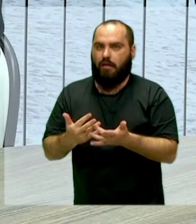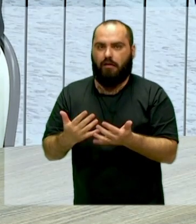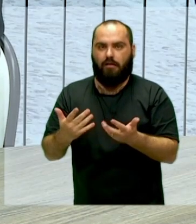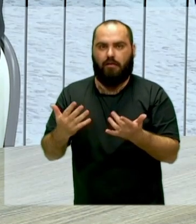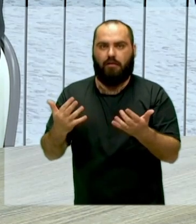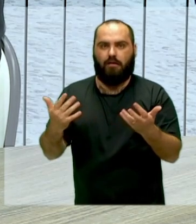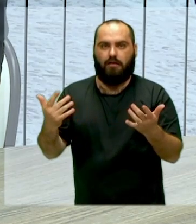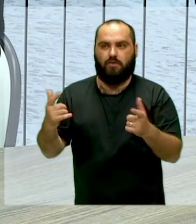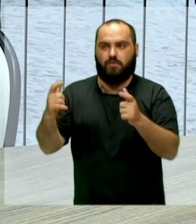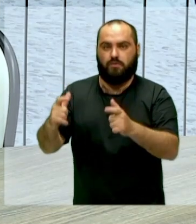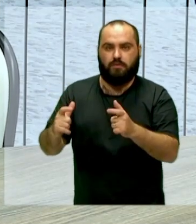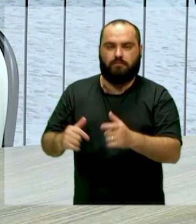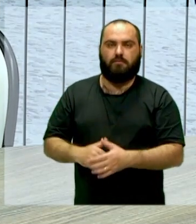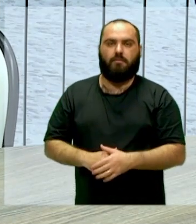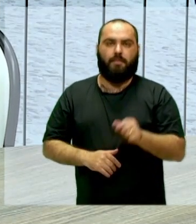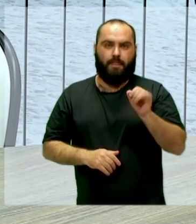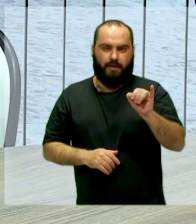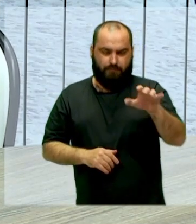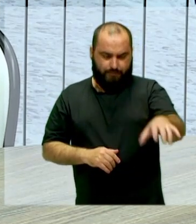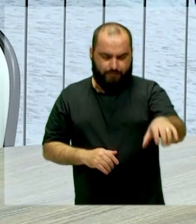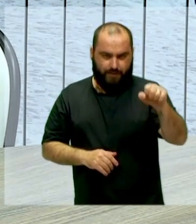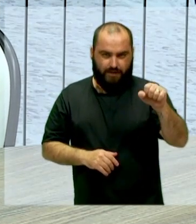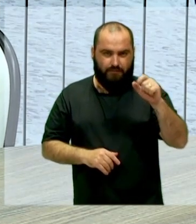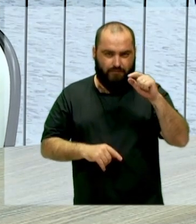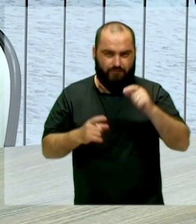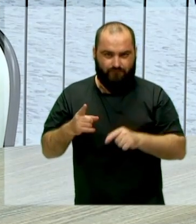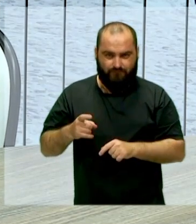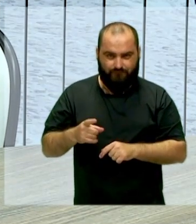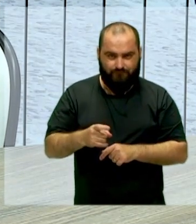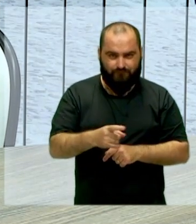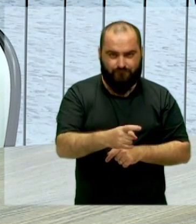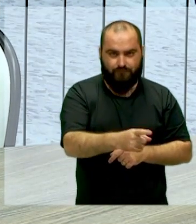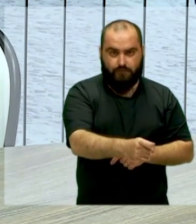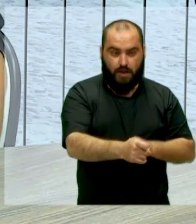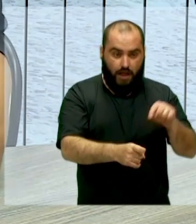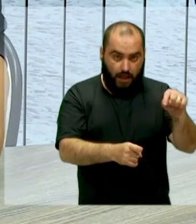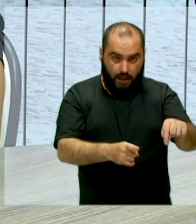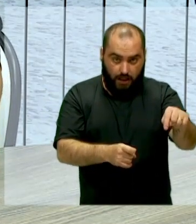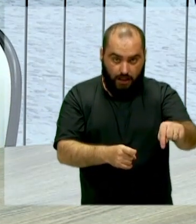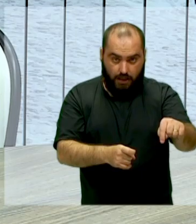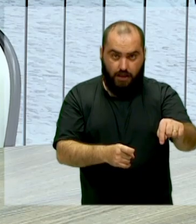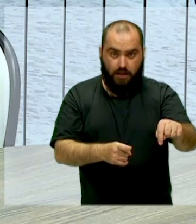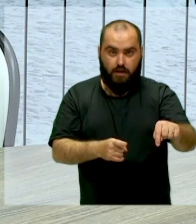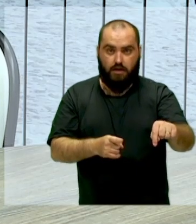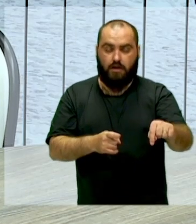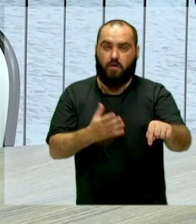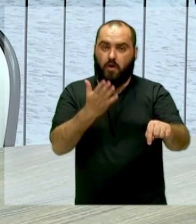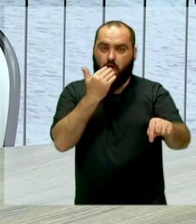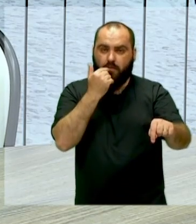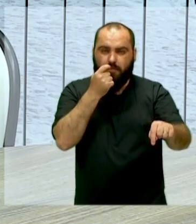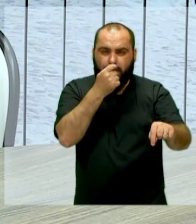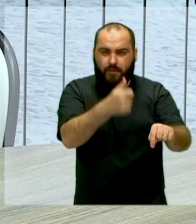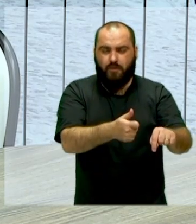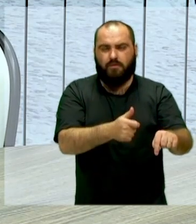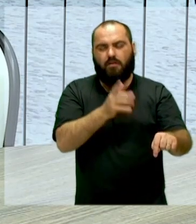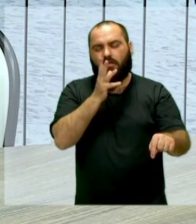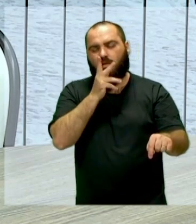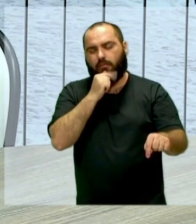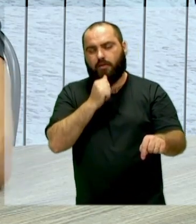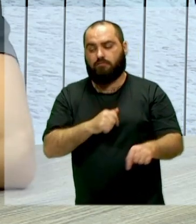ambientes artificiais se a gente pega a nossa Nativa direto da terra elas apesar de serem maiores Elas comem menos e são mais